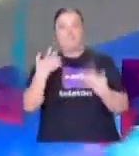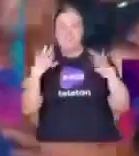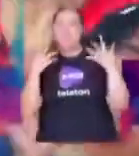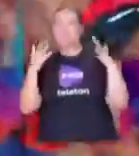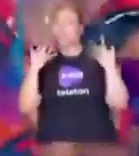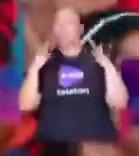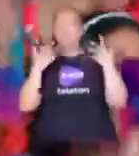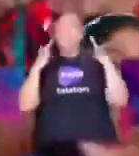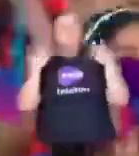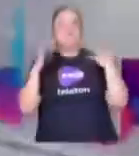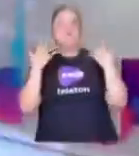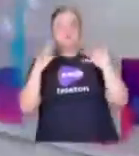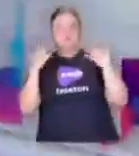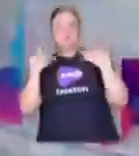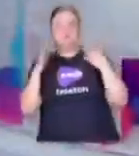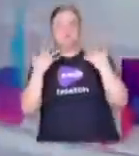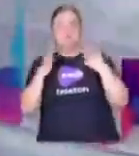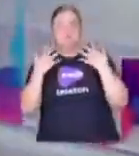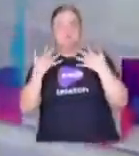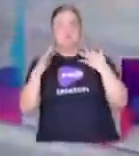300 mil.